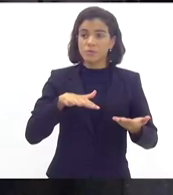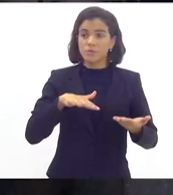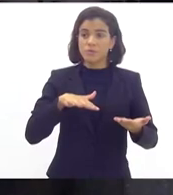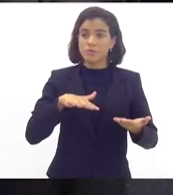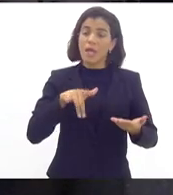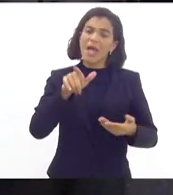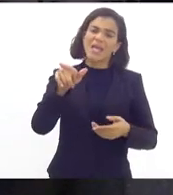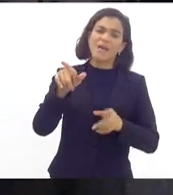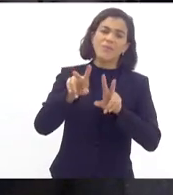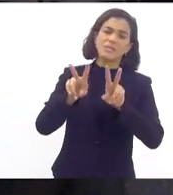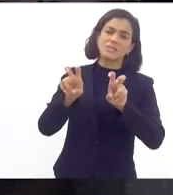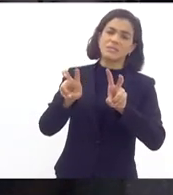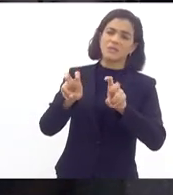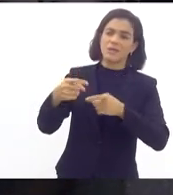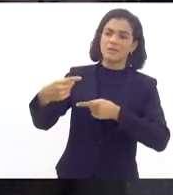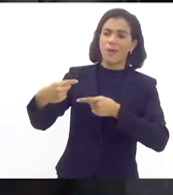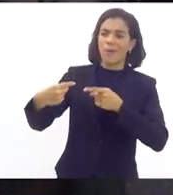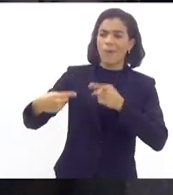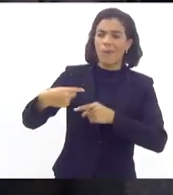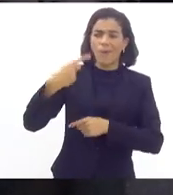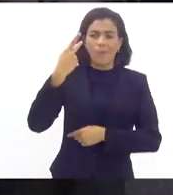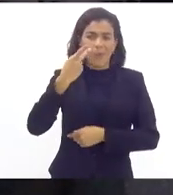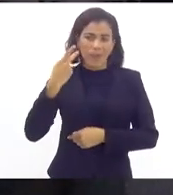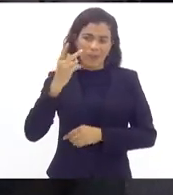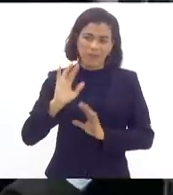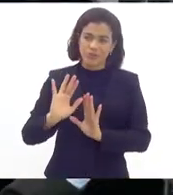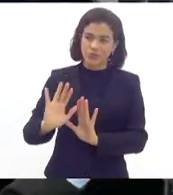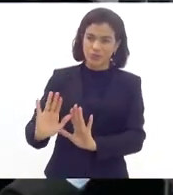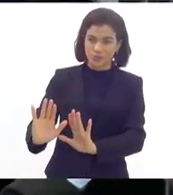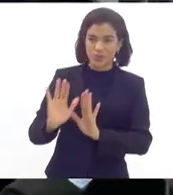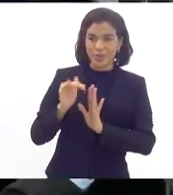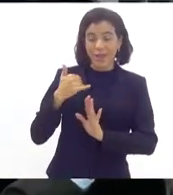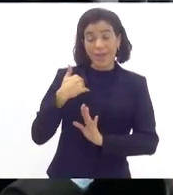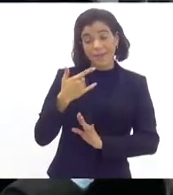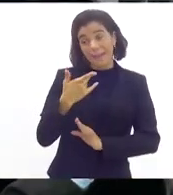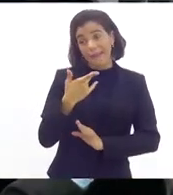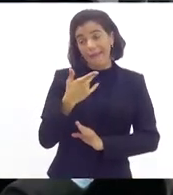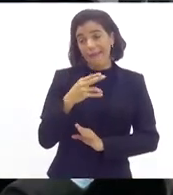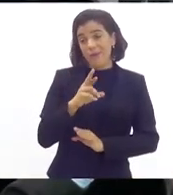Aí é política. Eu acho importante, né, nosso Raymond, né?